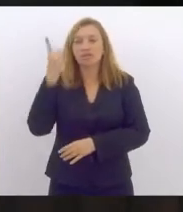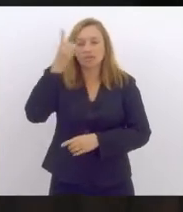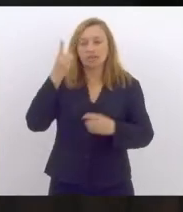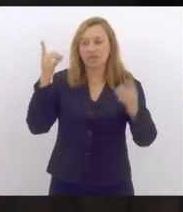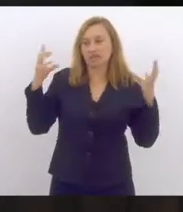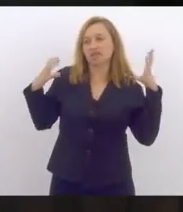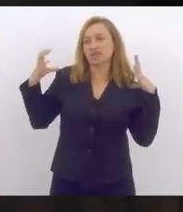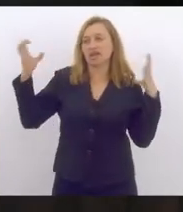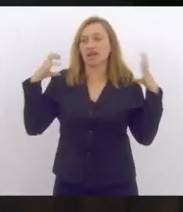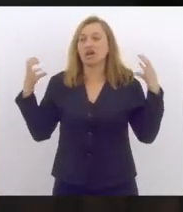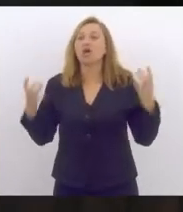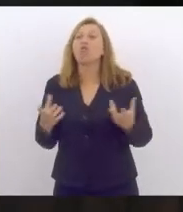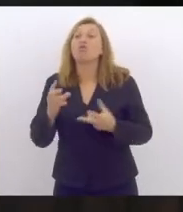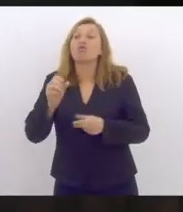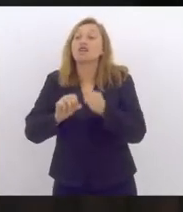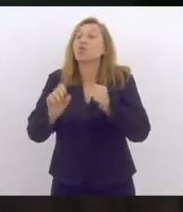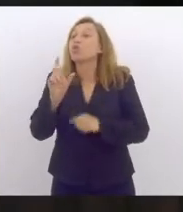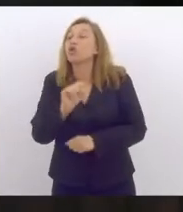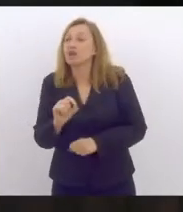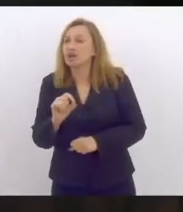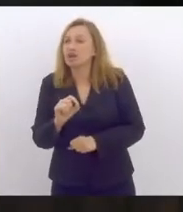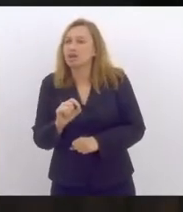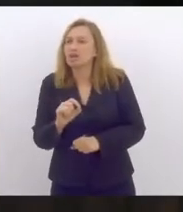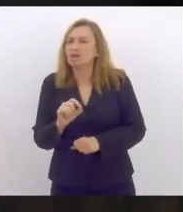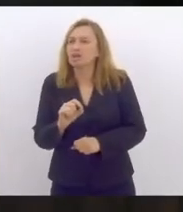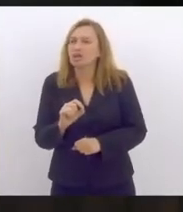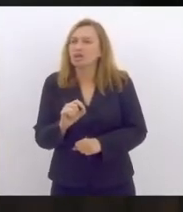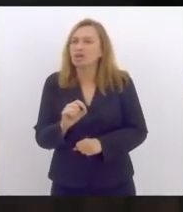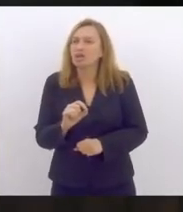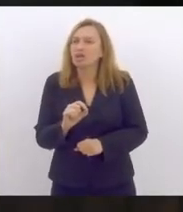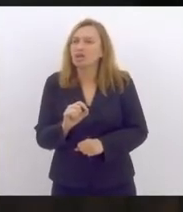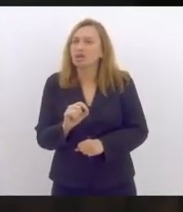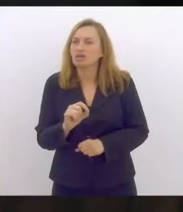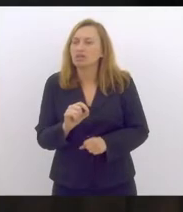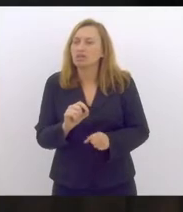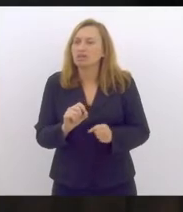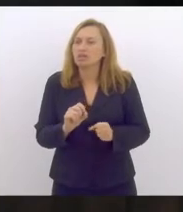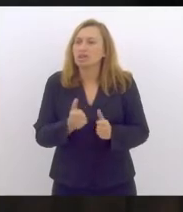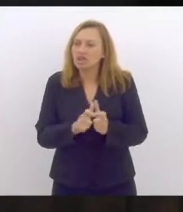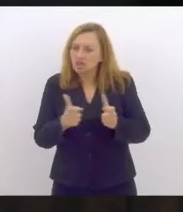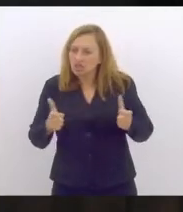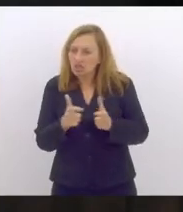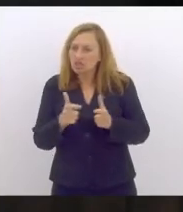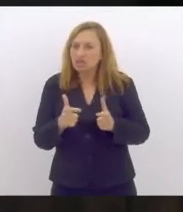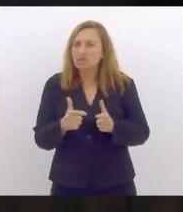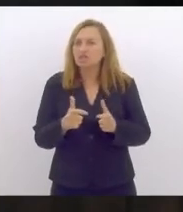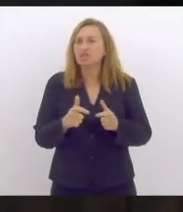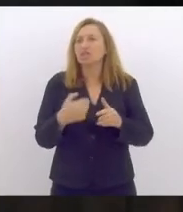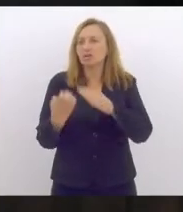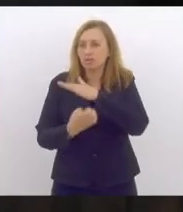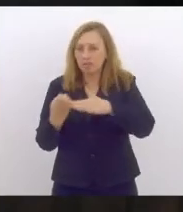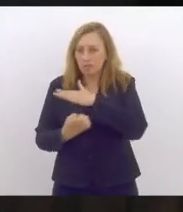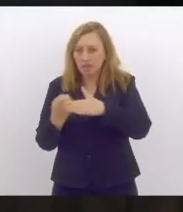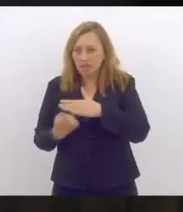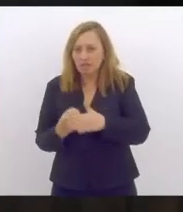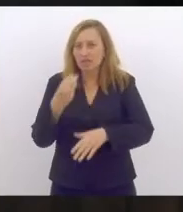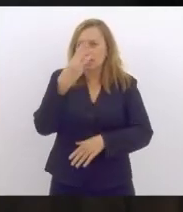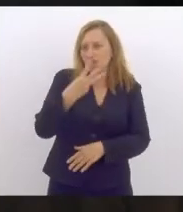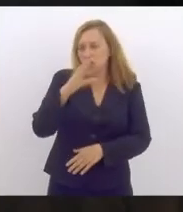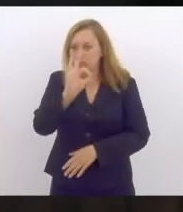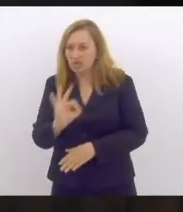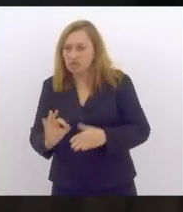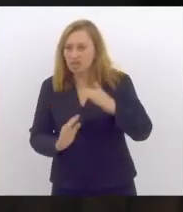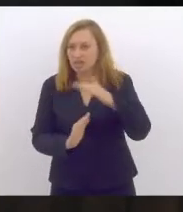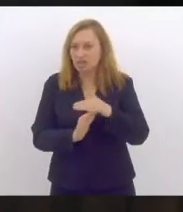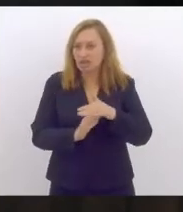o que a gente quer fazer, ao invés de só as grandes empresas que podem abater 3%, de até 3% do seu faturamento,